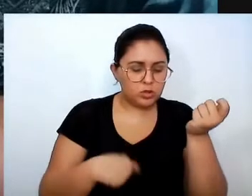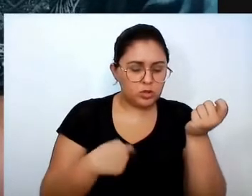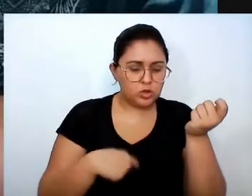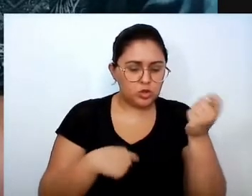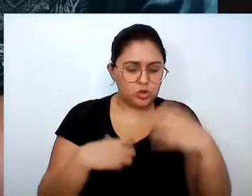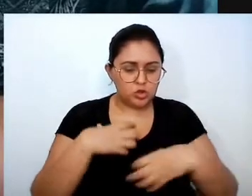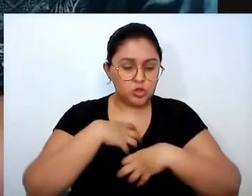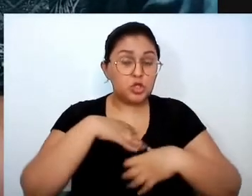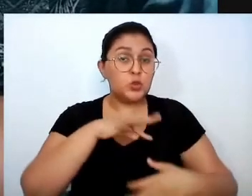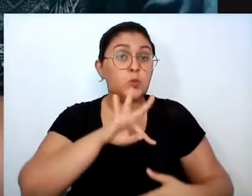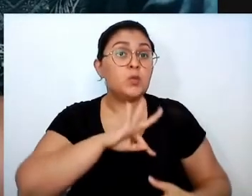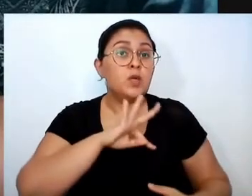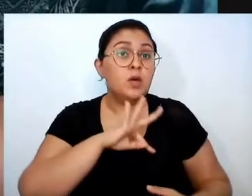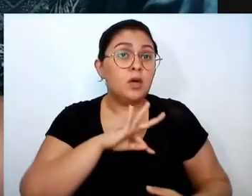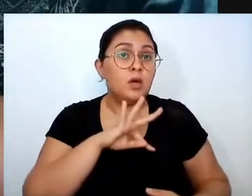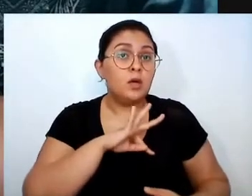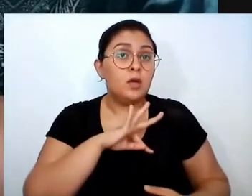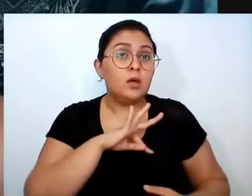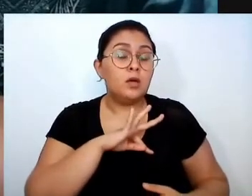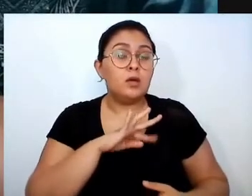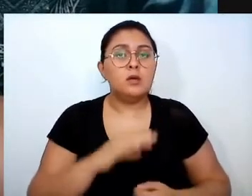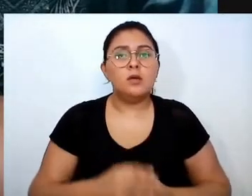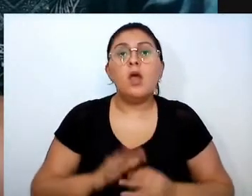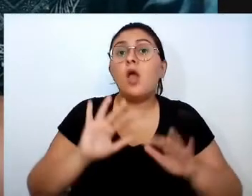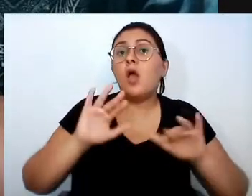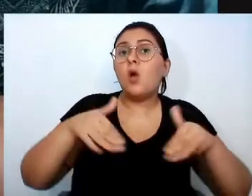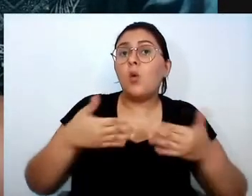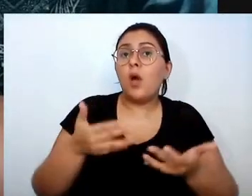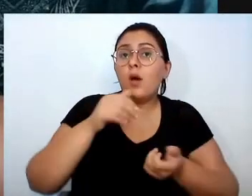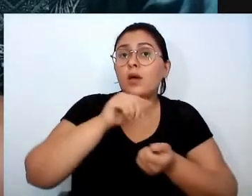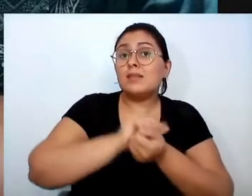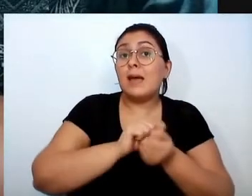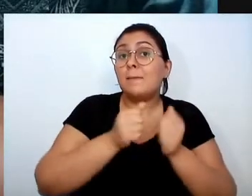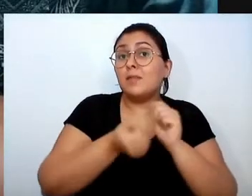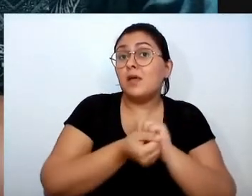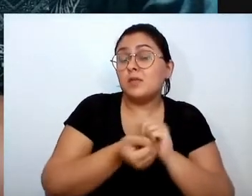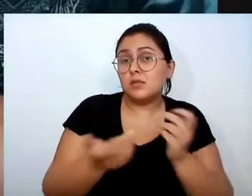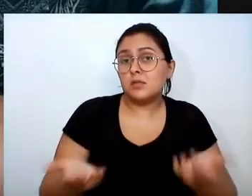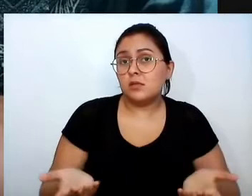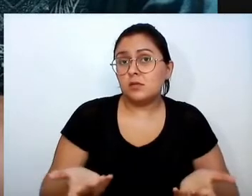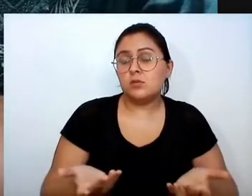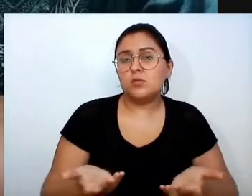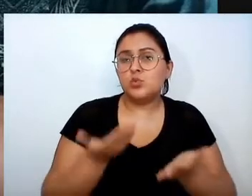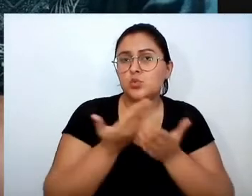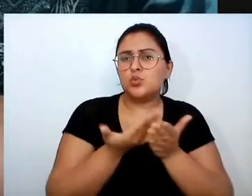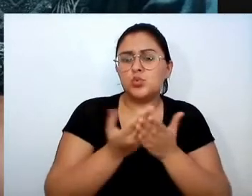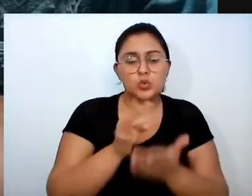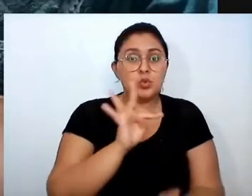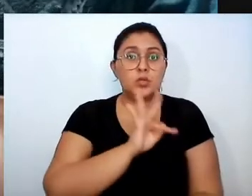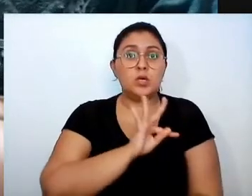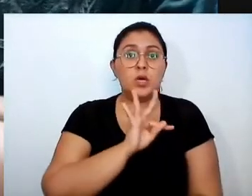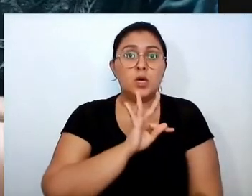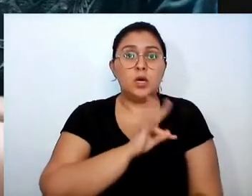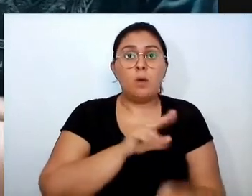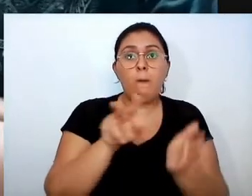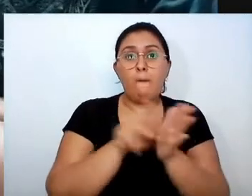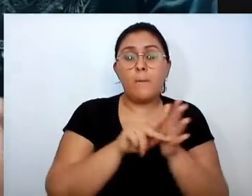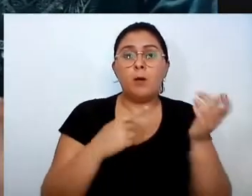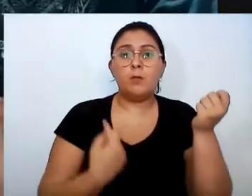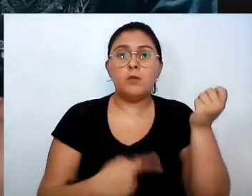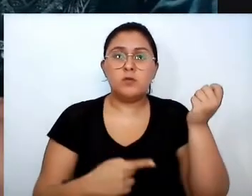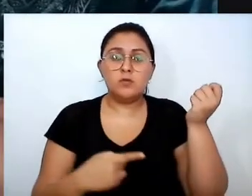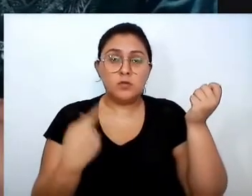técnica do instrumento, né? E sim, como é que vem sendo feita essa adaptação da mesma, parte técnica